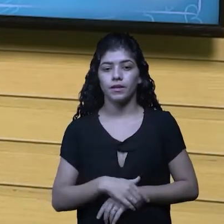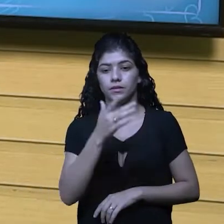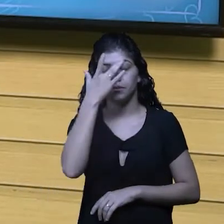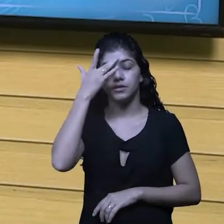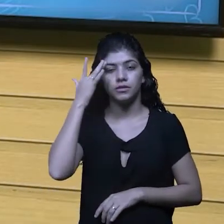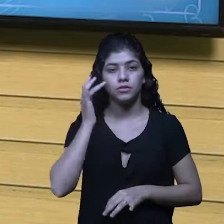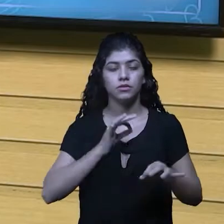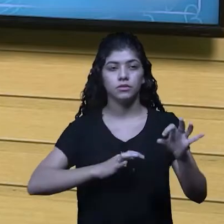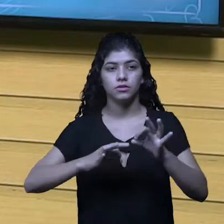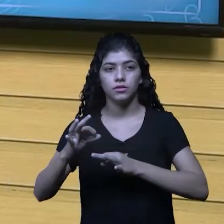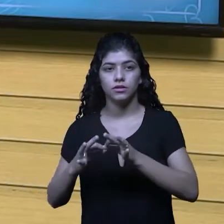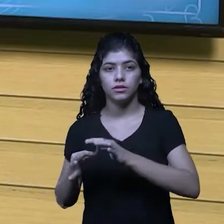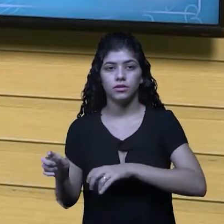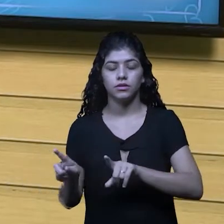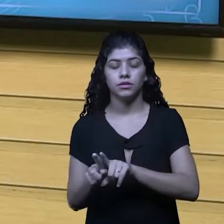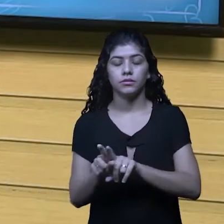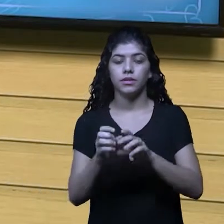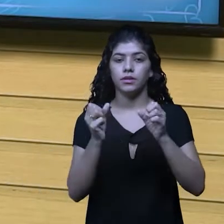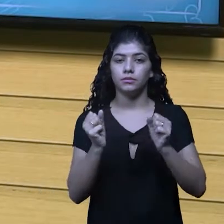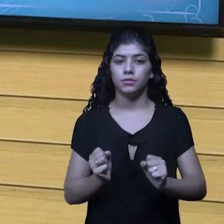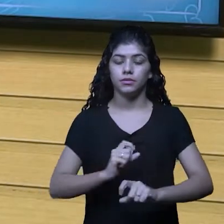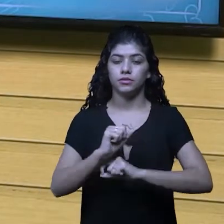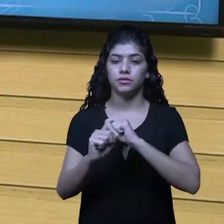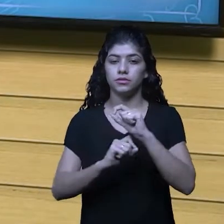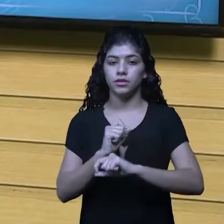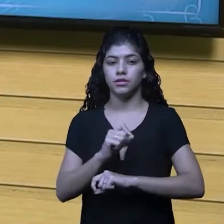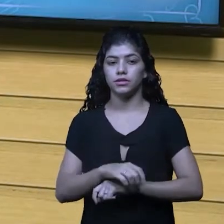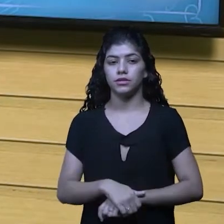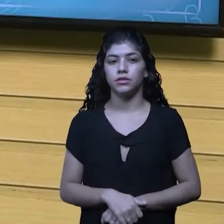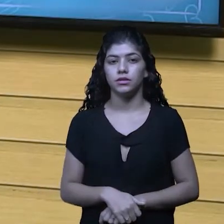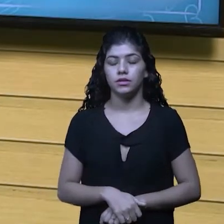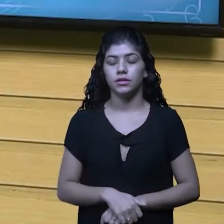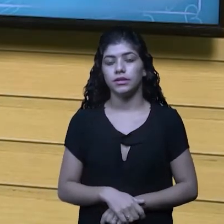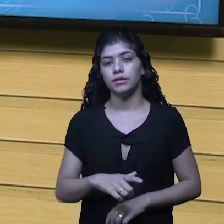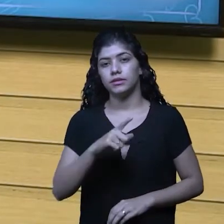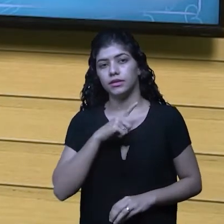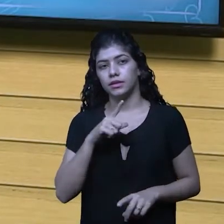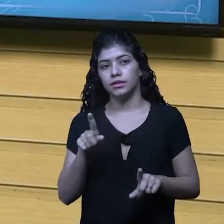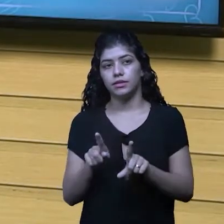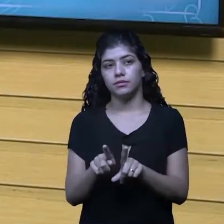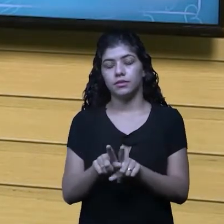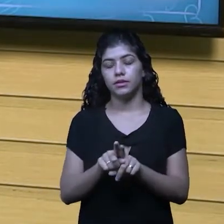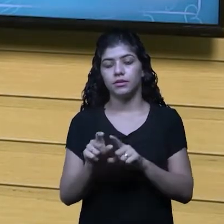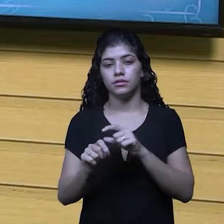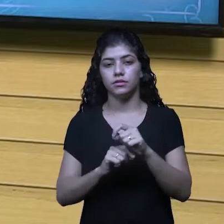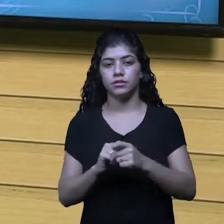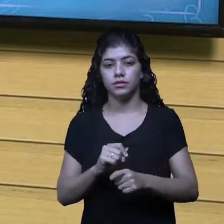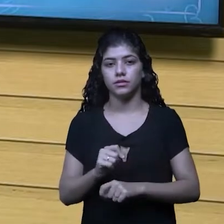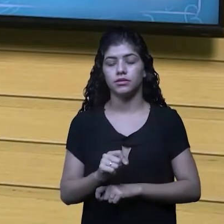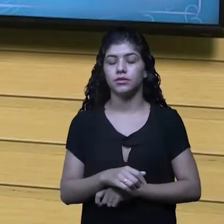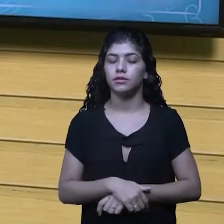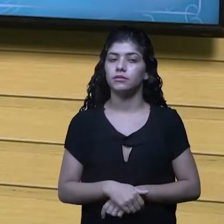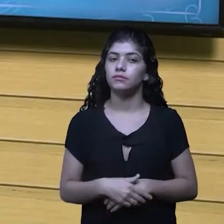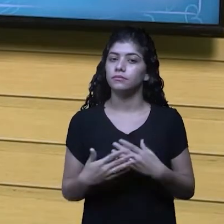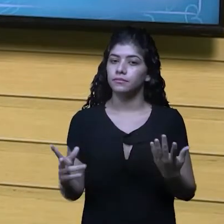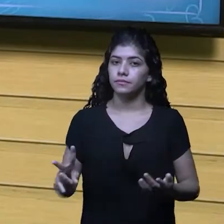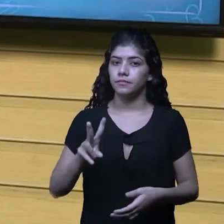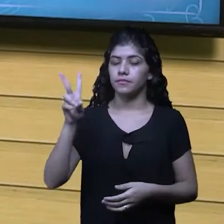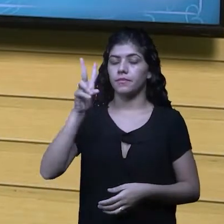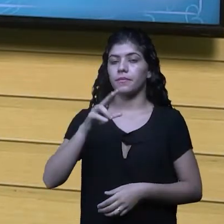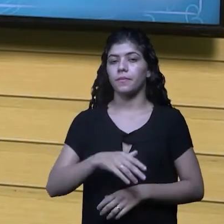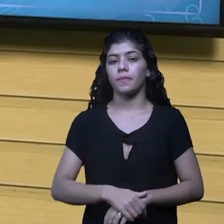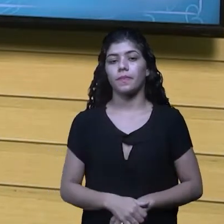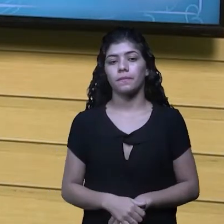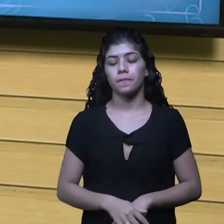da pessoa que está medindo, ele pode também obter essa incerteza a partir desse